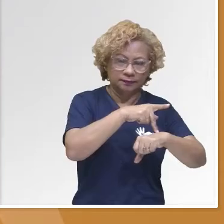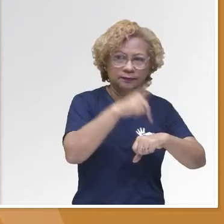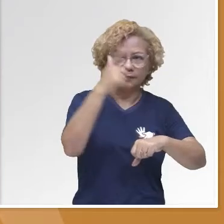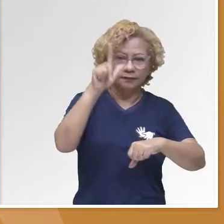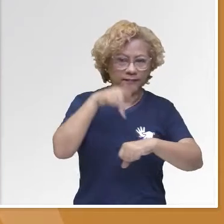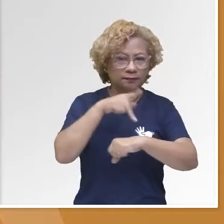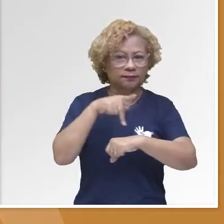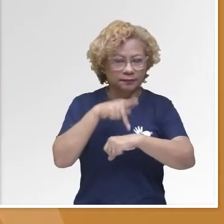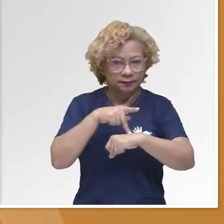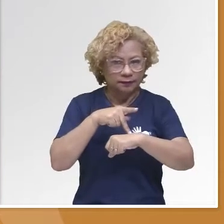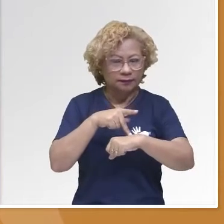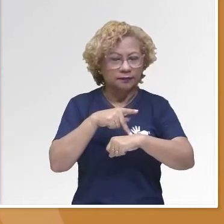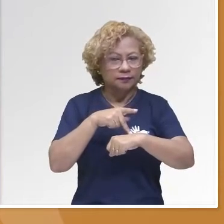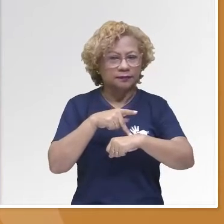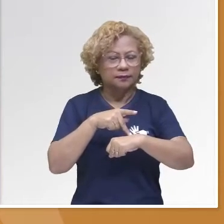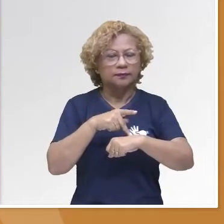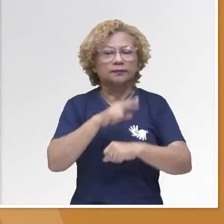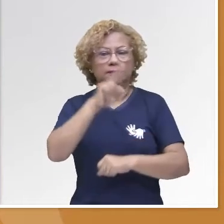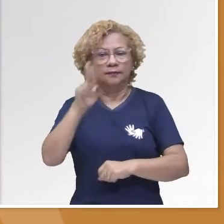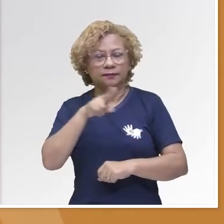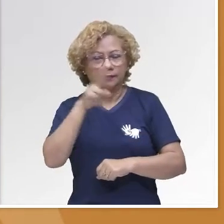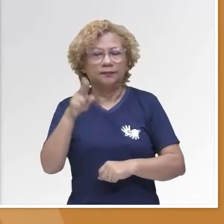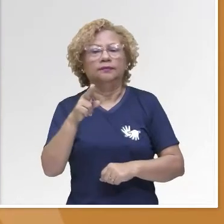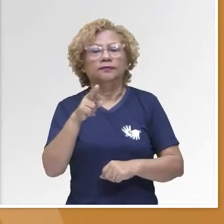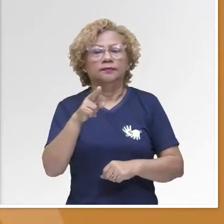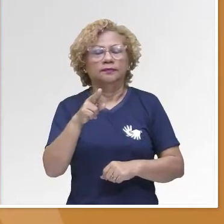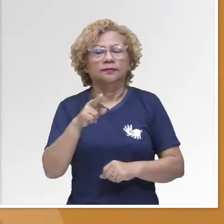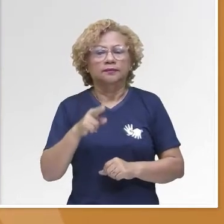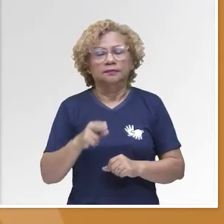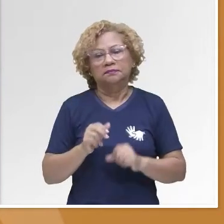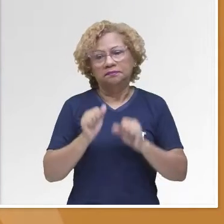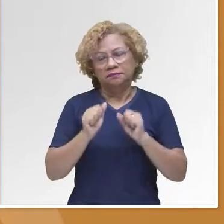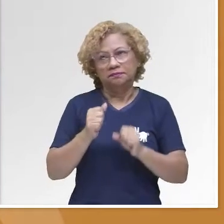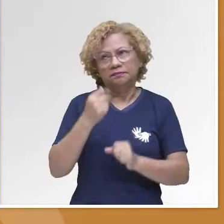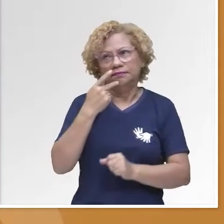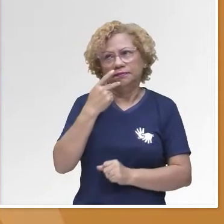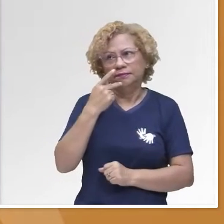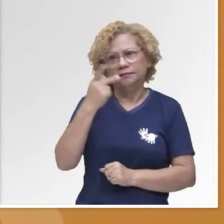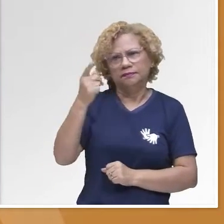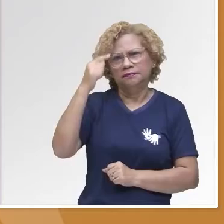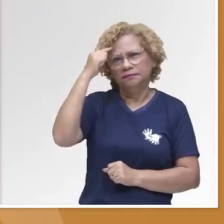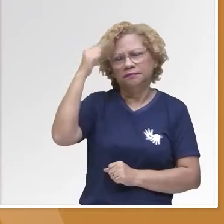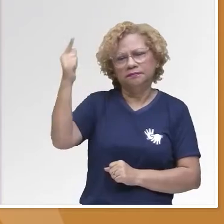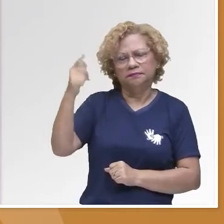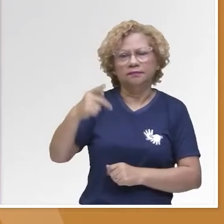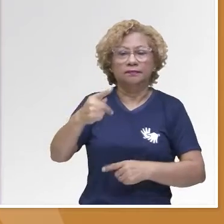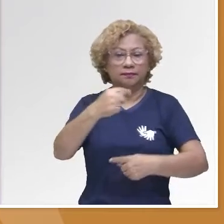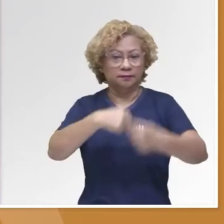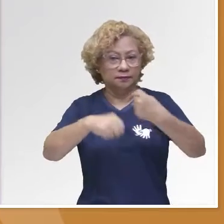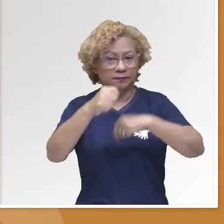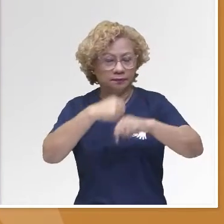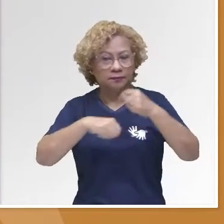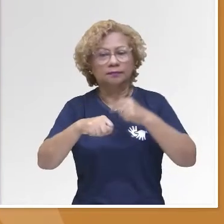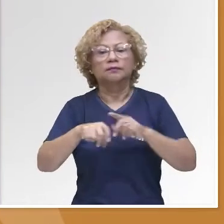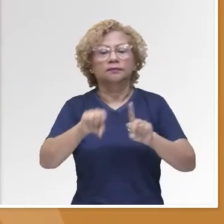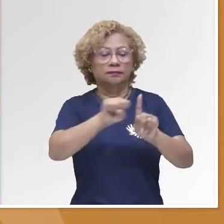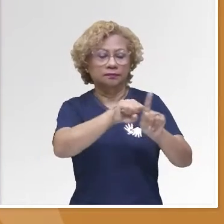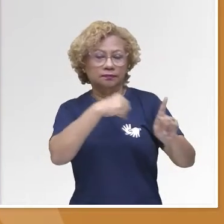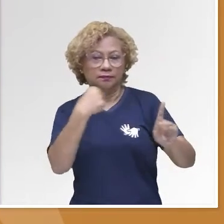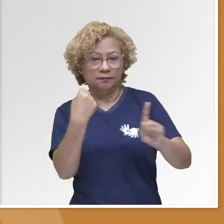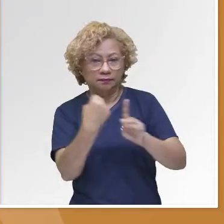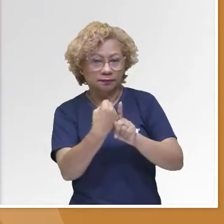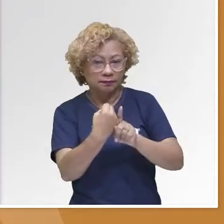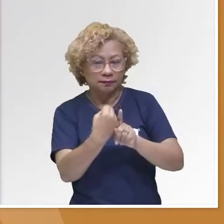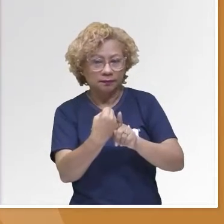ser através de uma parte econômica, de uma parte política, de uma parte social, até